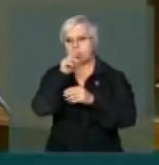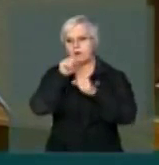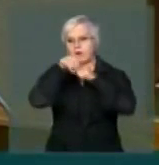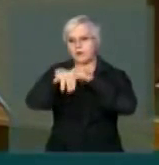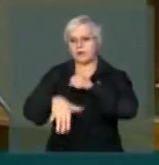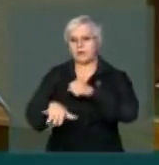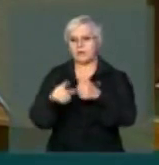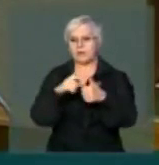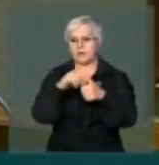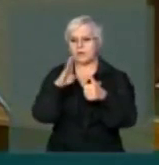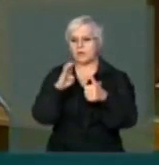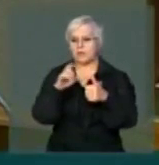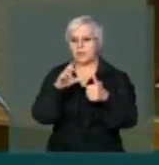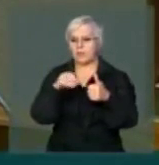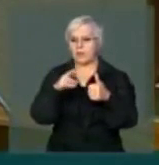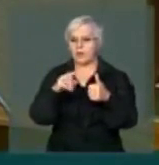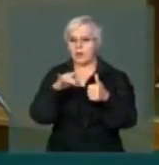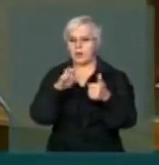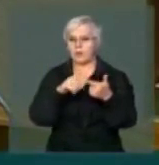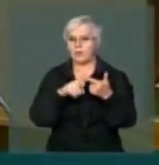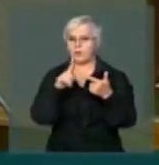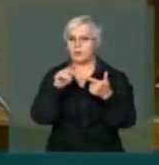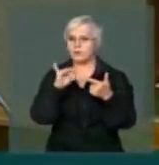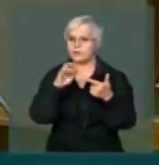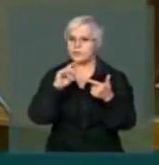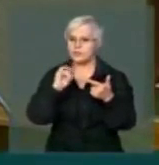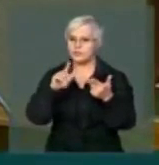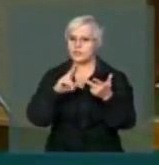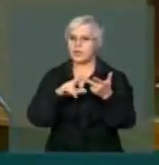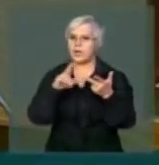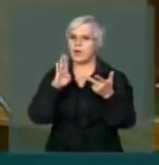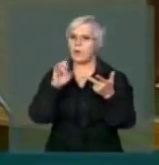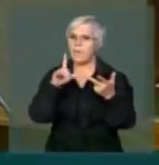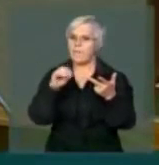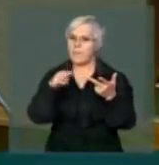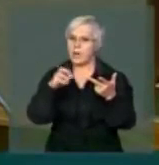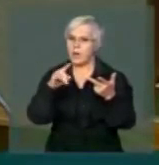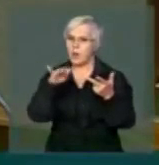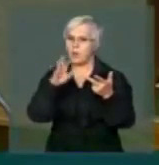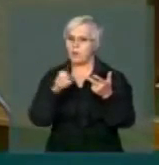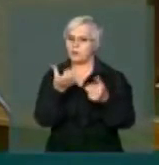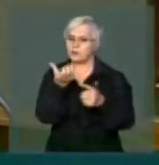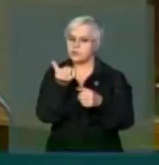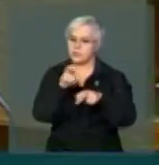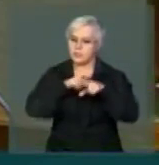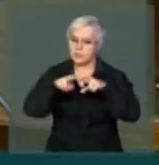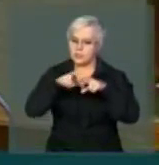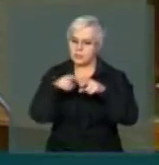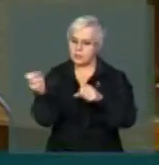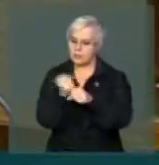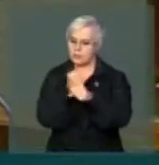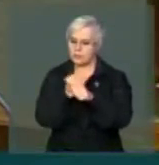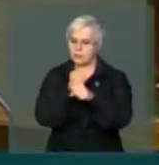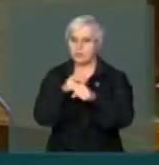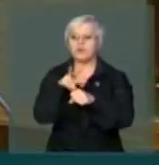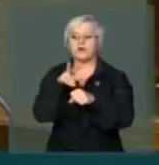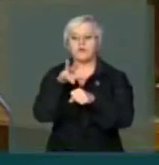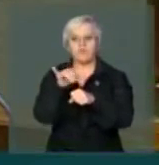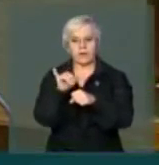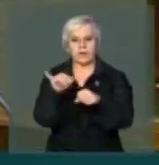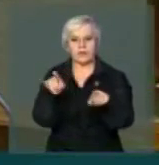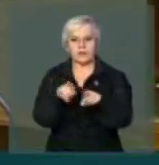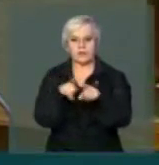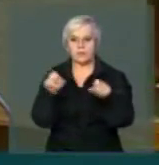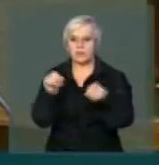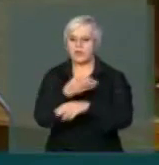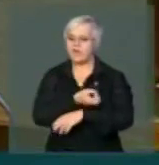Monte, de Jirau, Santo Antônio, a expansão e construção de pelo menos 6 metrôs que estão em obras e dezenas